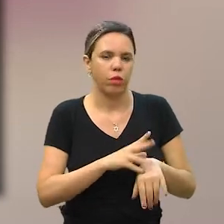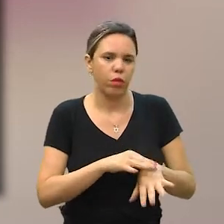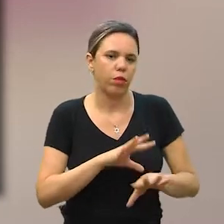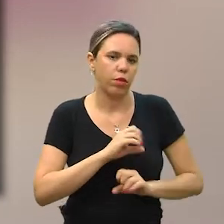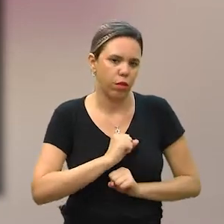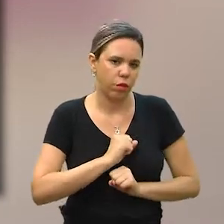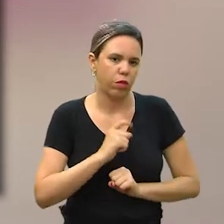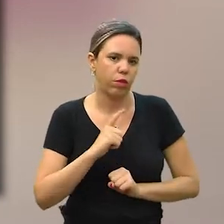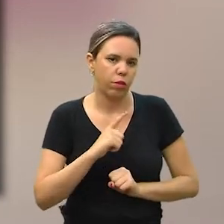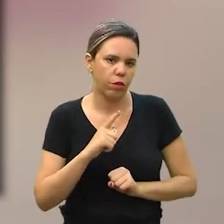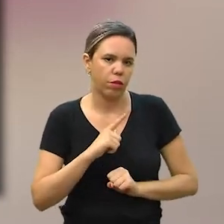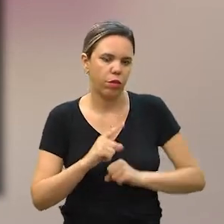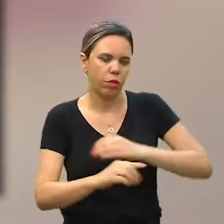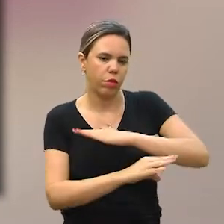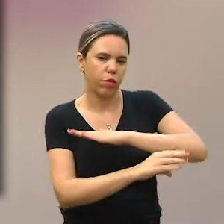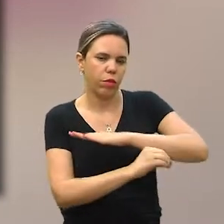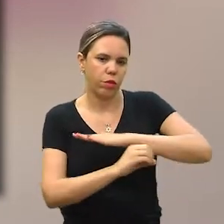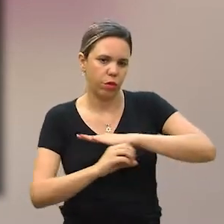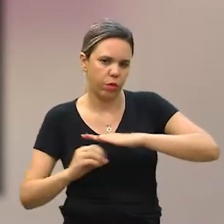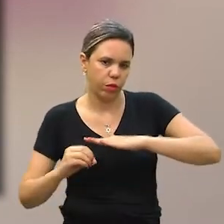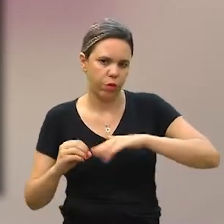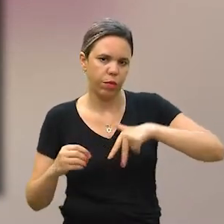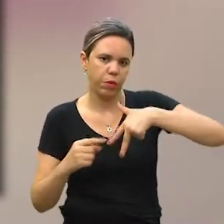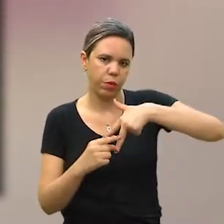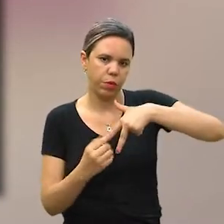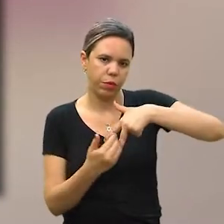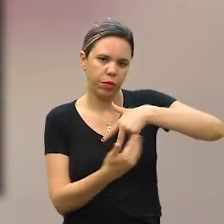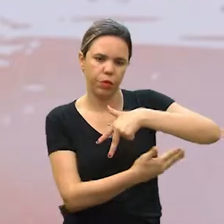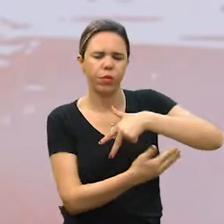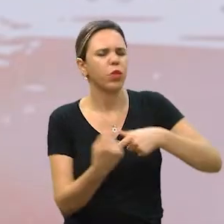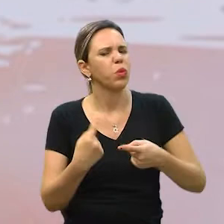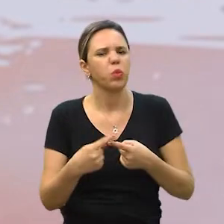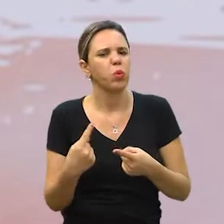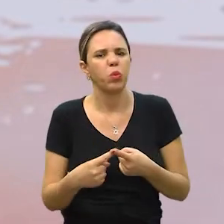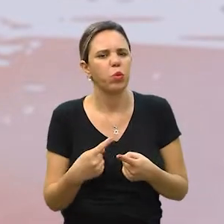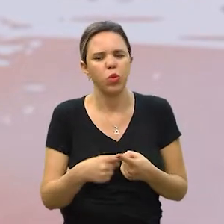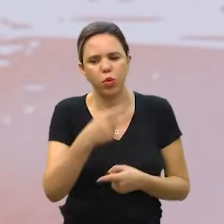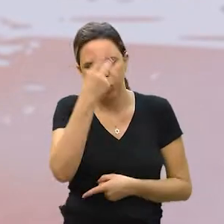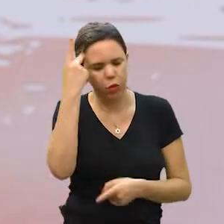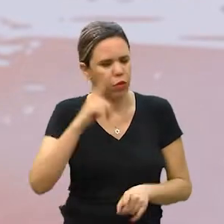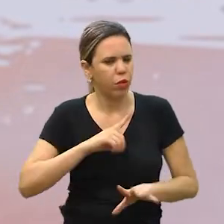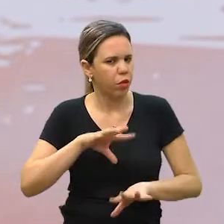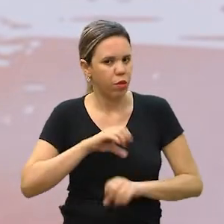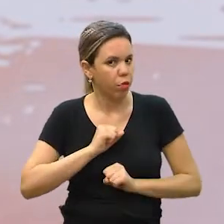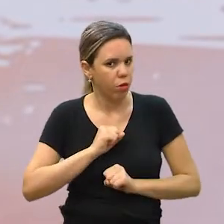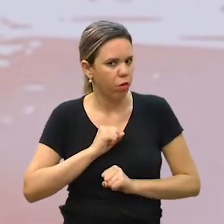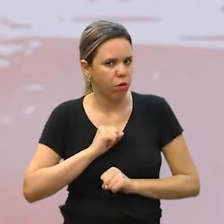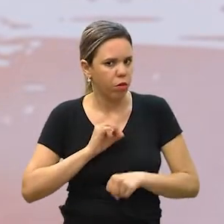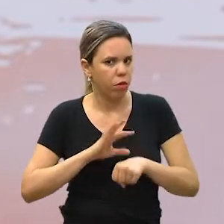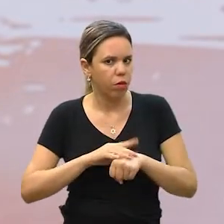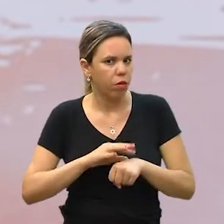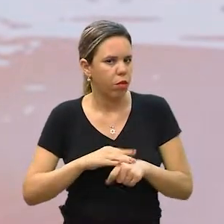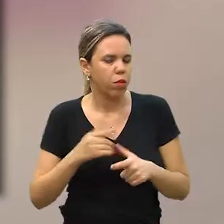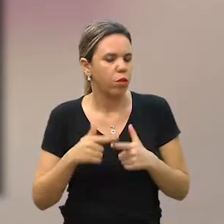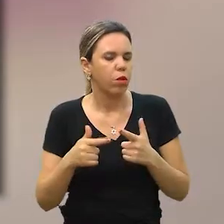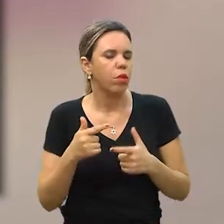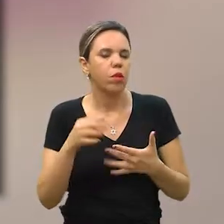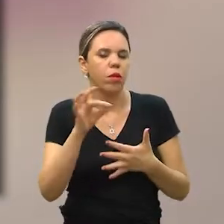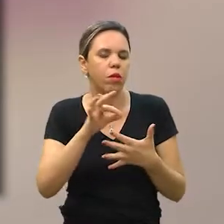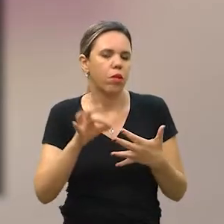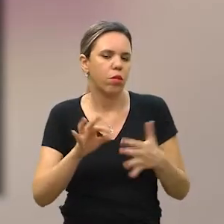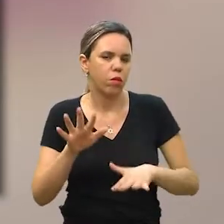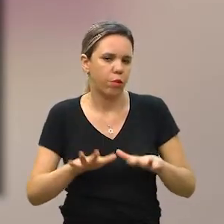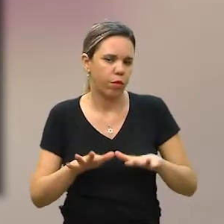predisposição mais frequente de trombose na perna esquerda. E o que leva a pessoa a ter a trombose? Então, são